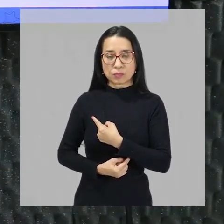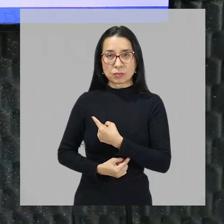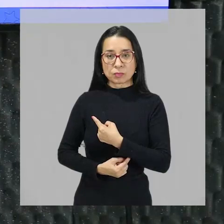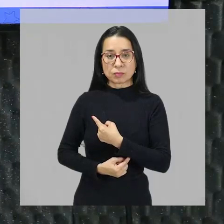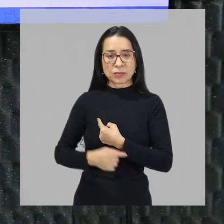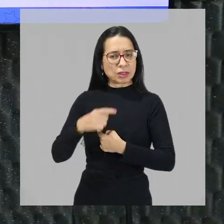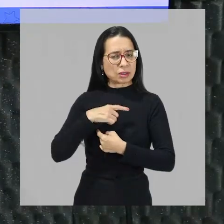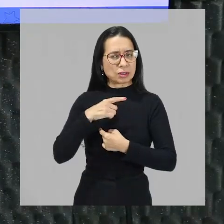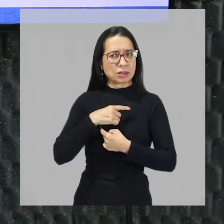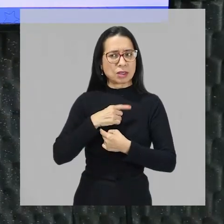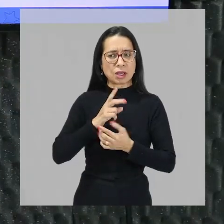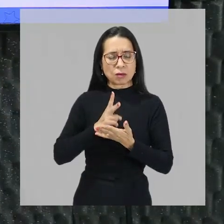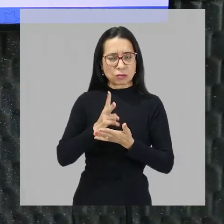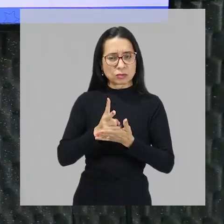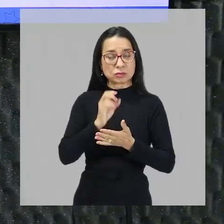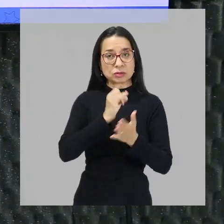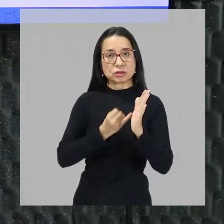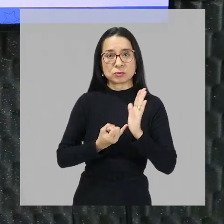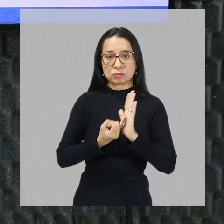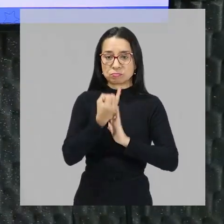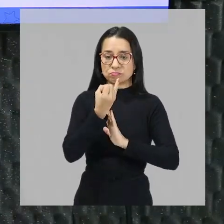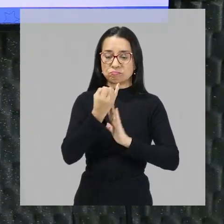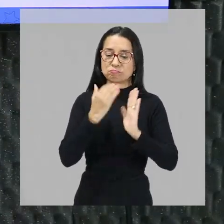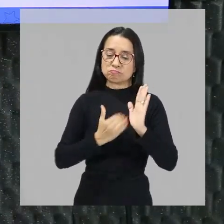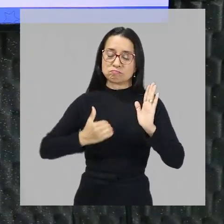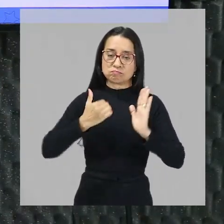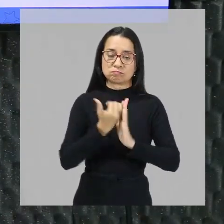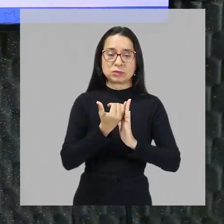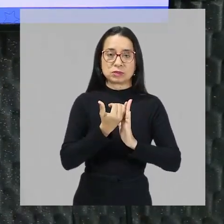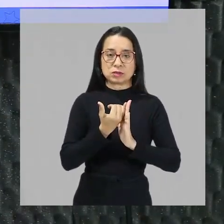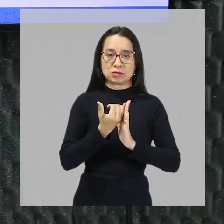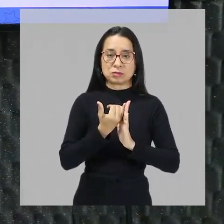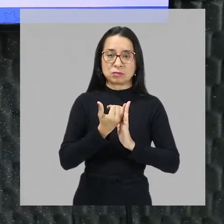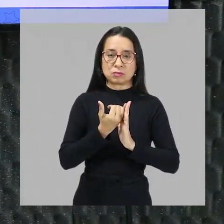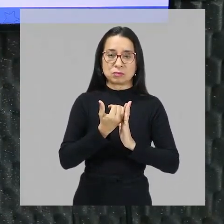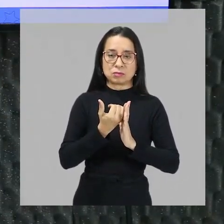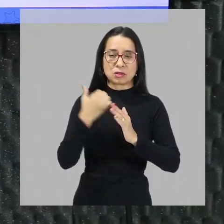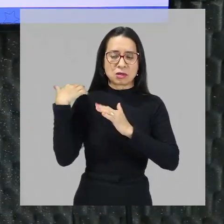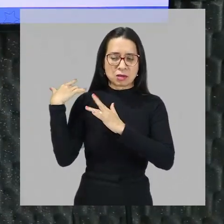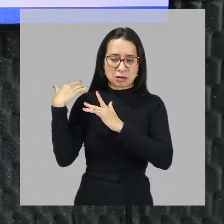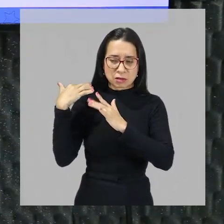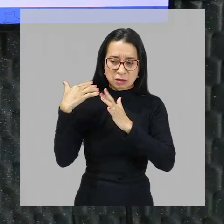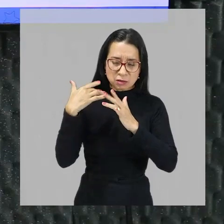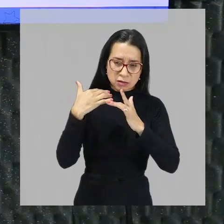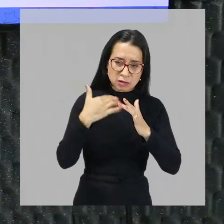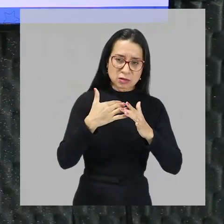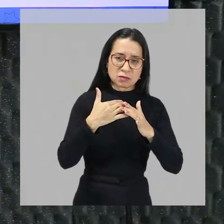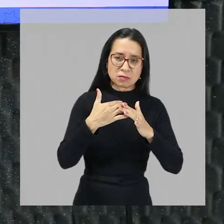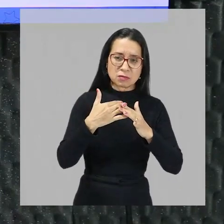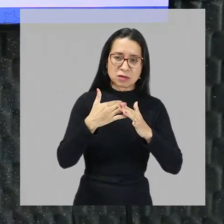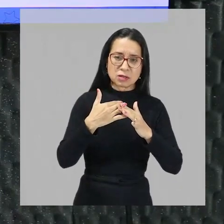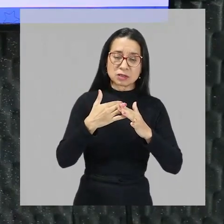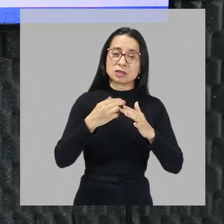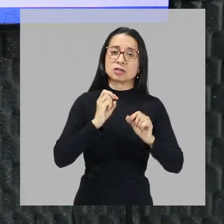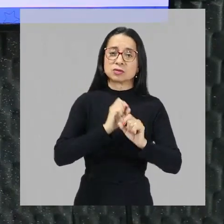é a hiperinflação, né? Uma hiperinflação que já vem ali desde do regime militar, deixado como herança,